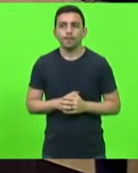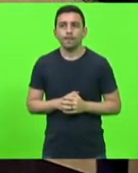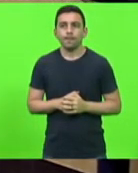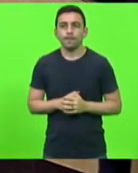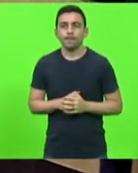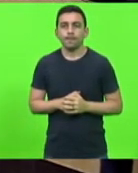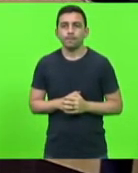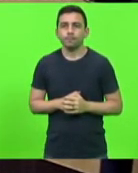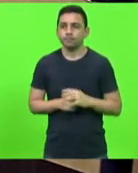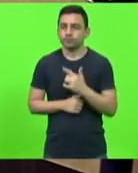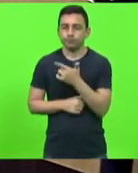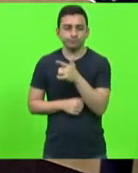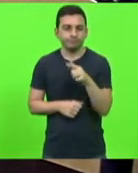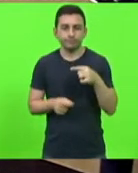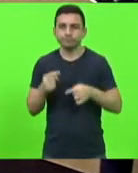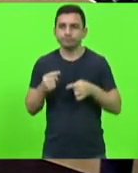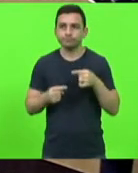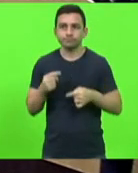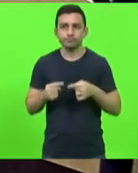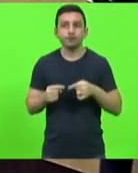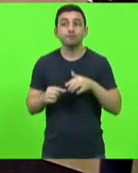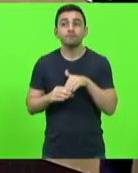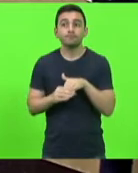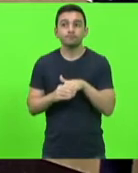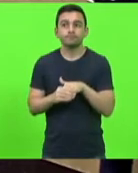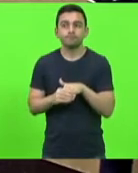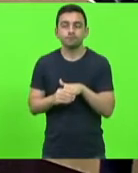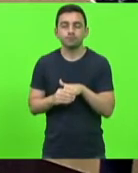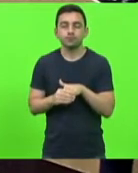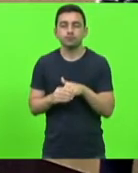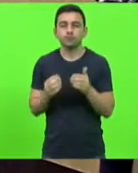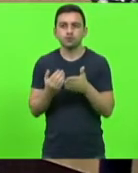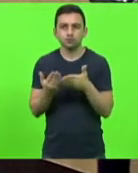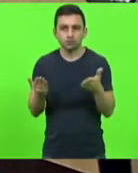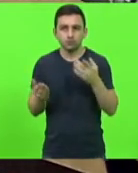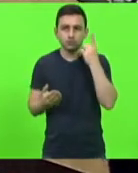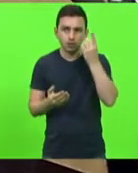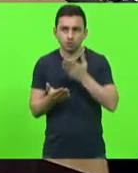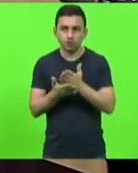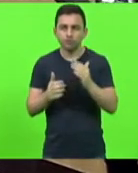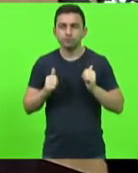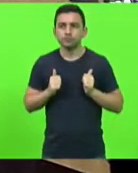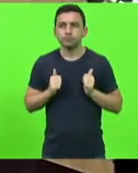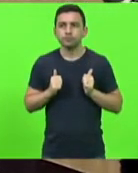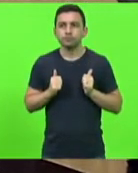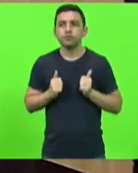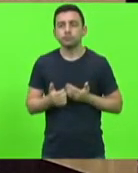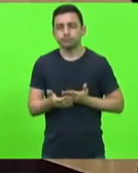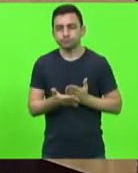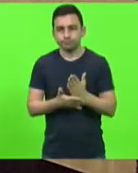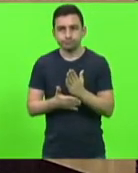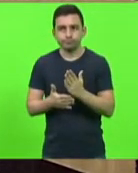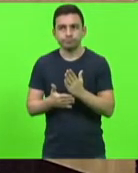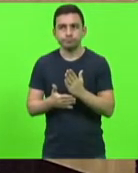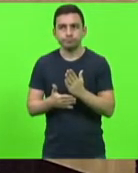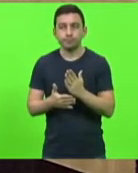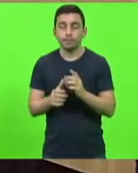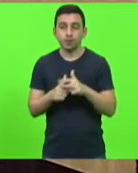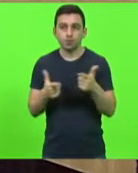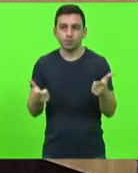Não havendo mais quem queira discutir, em votação. Deputados que aprovam, permaneçam como se encontra. Aprovado por